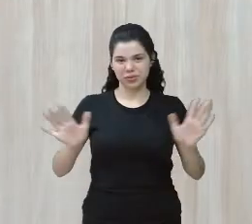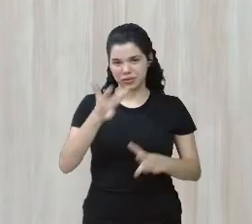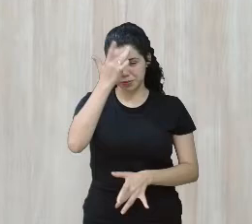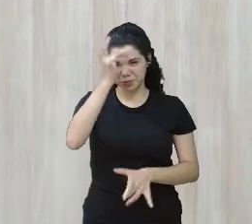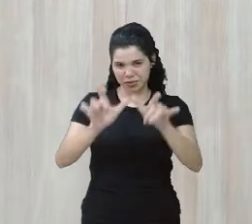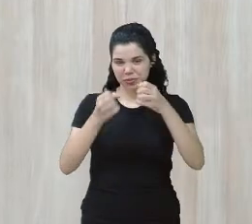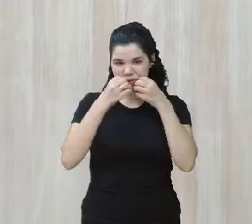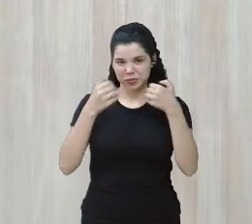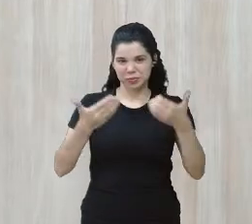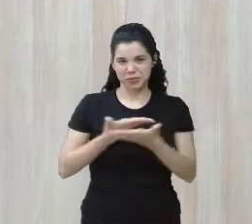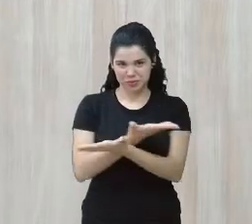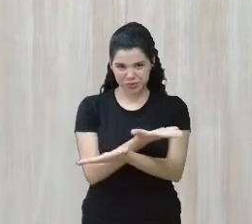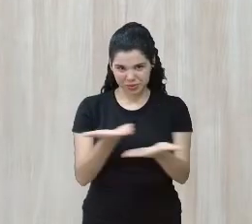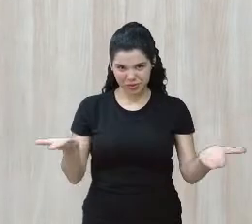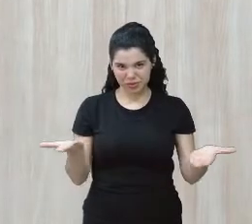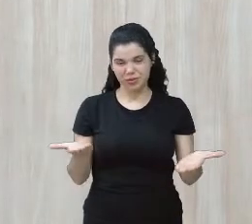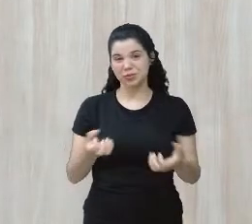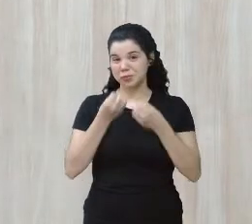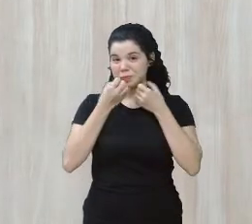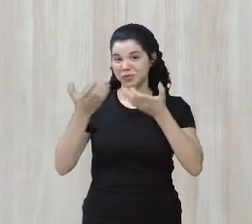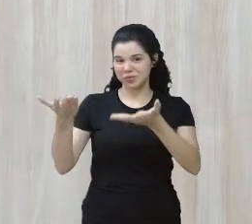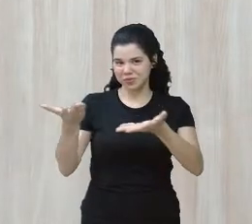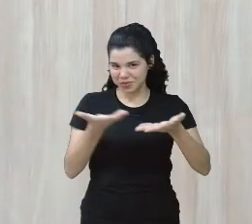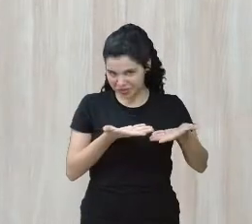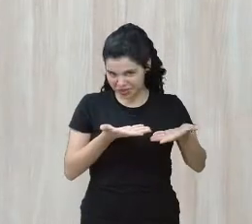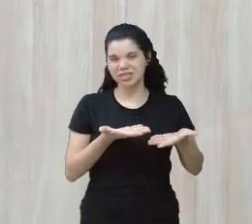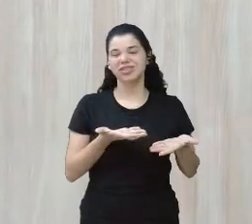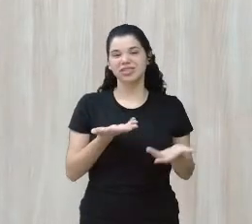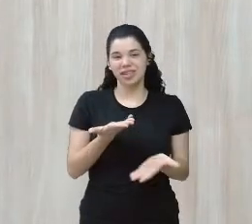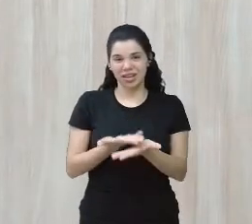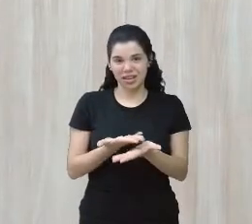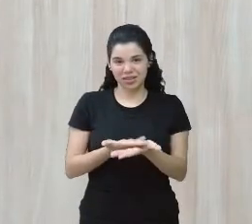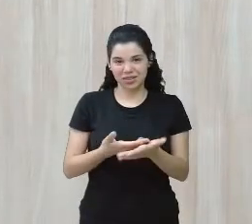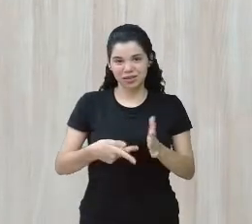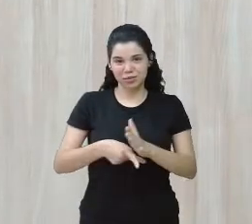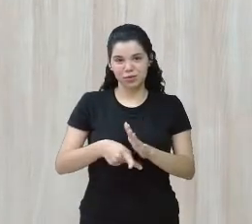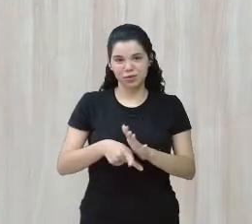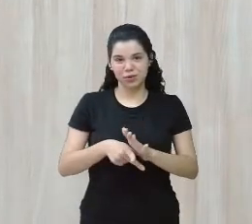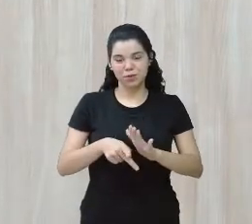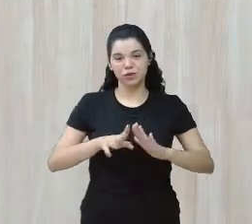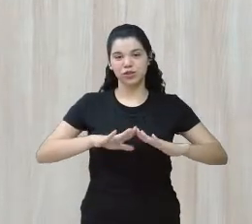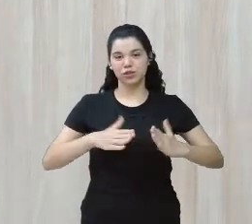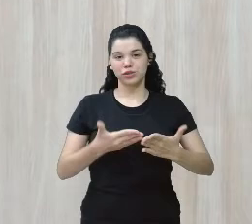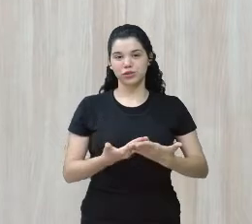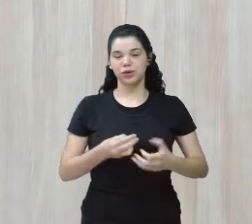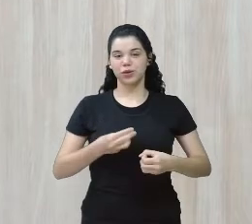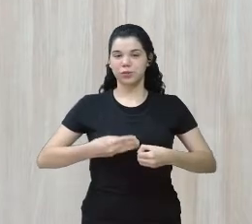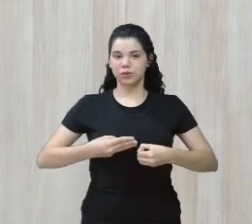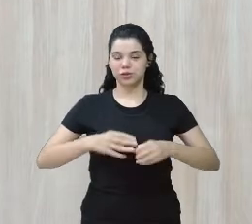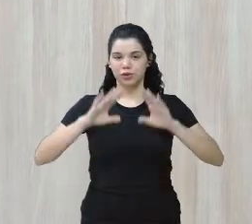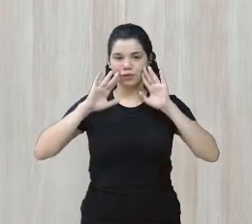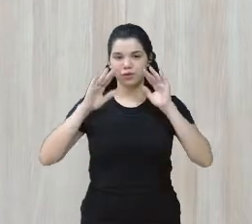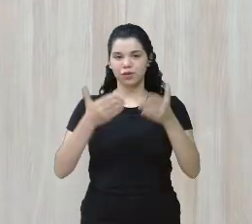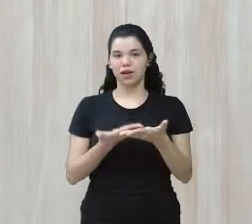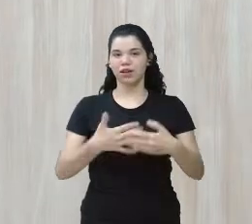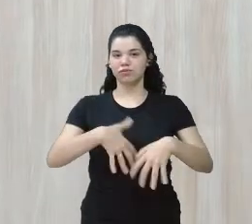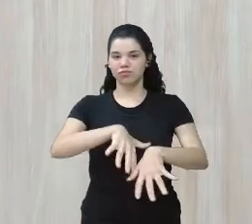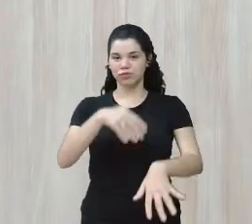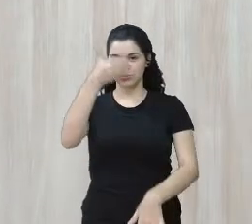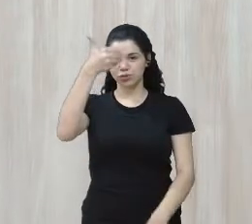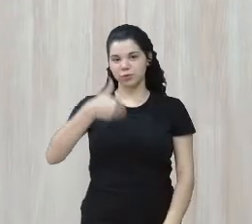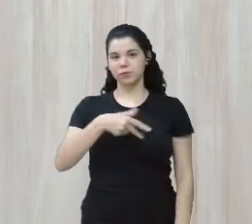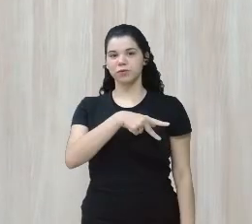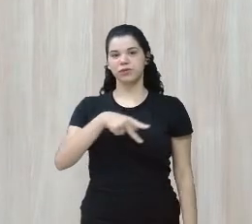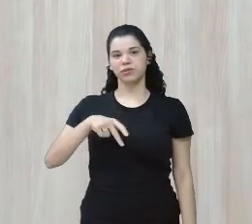Olá pessoal, tudo bem com vocês? Bem-vindos e bem-vindas a mais uma aula da Escola Municipal para Aulas Digitais. Sou a